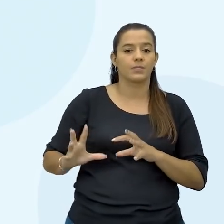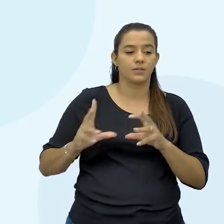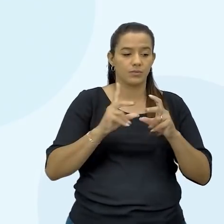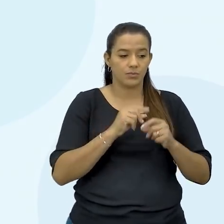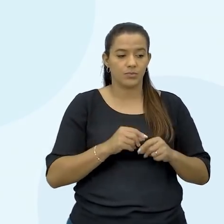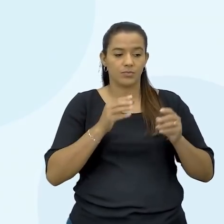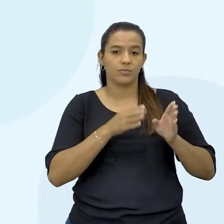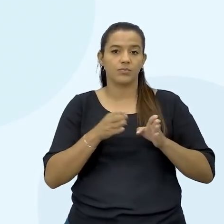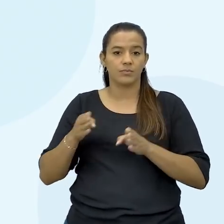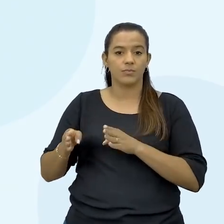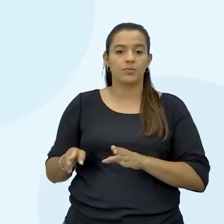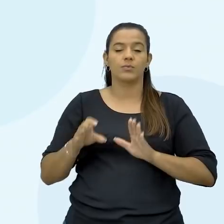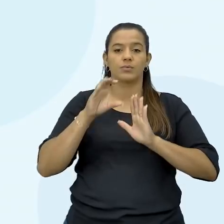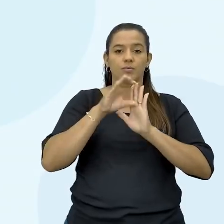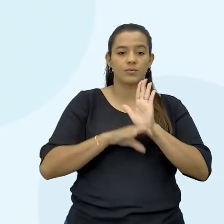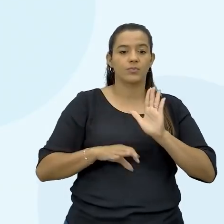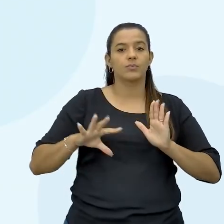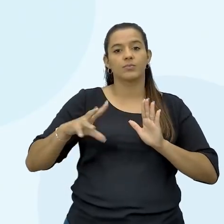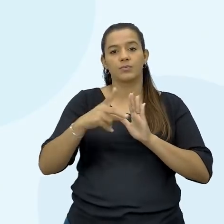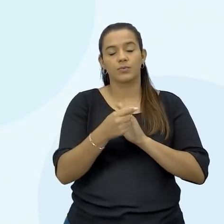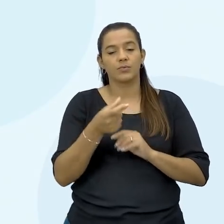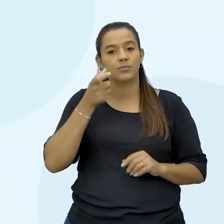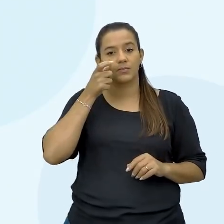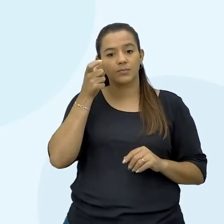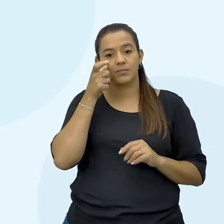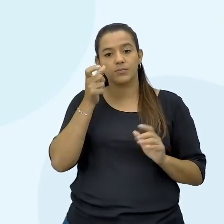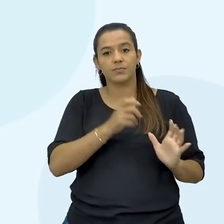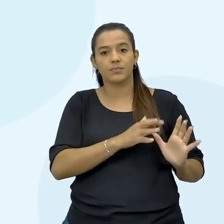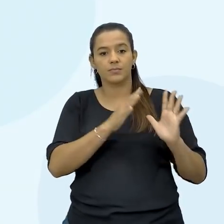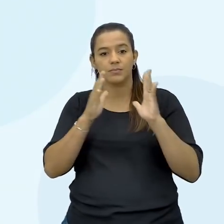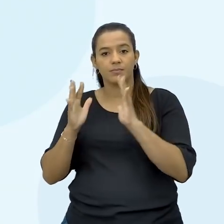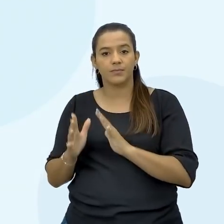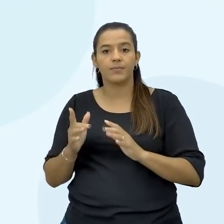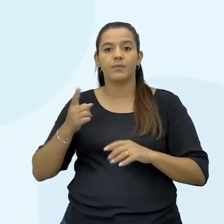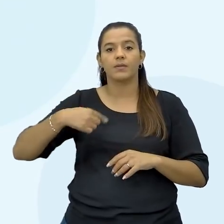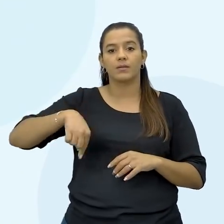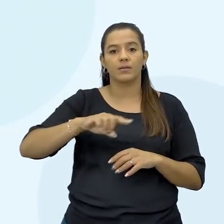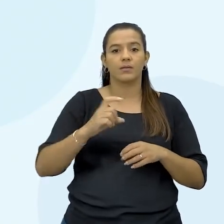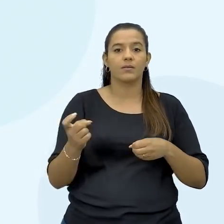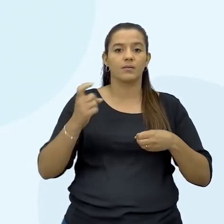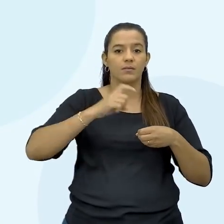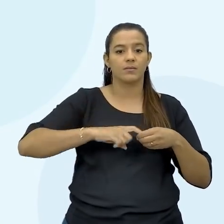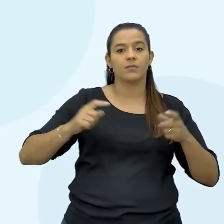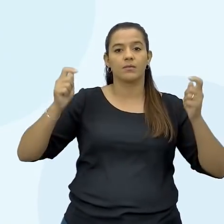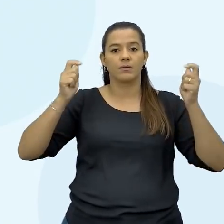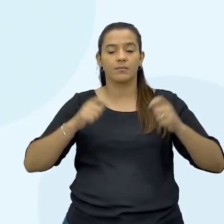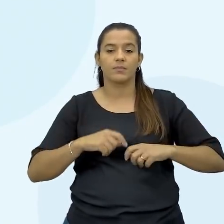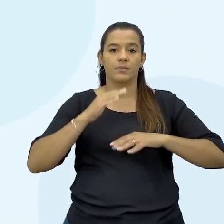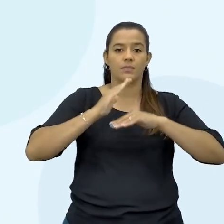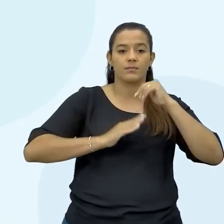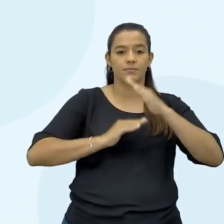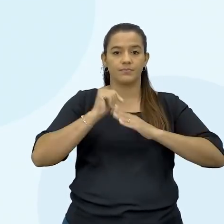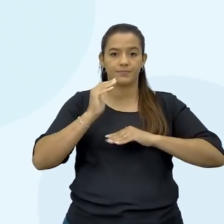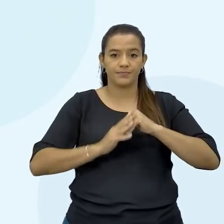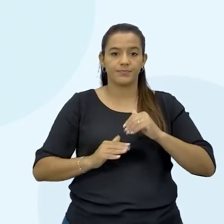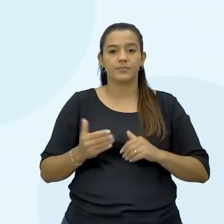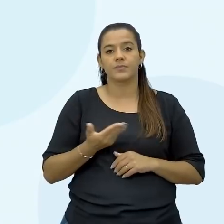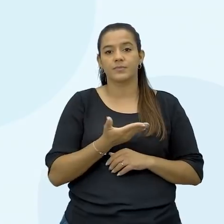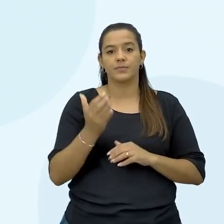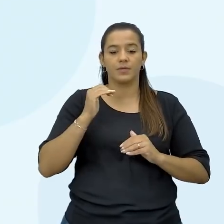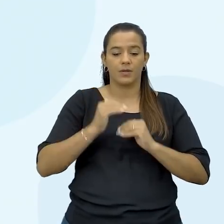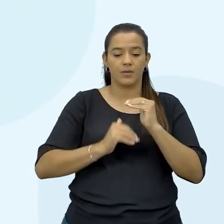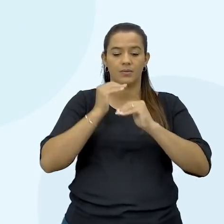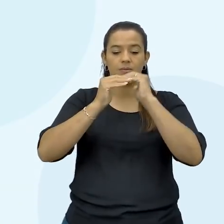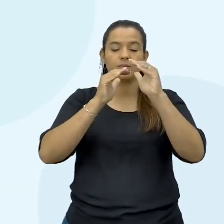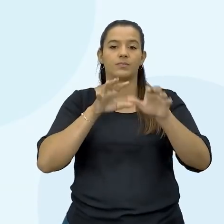nos componentes curriculares, vocês vão ver que são retomadas competências e habilidades que já foram desenvolvidas